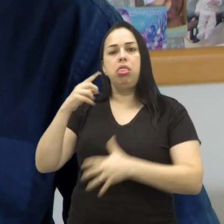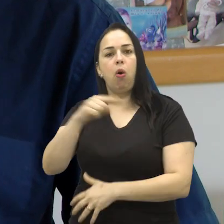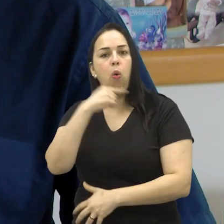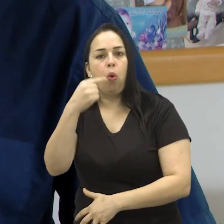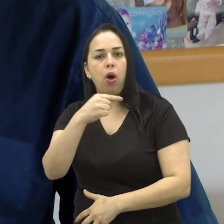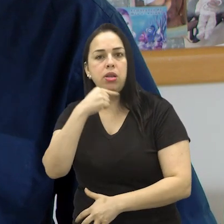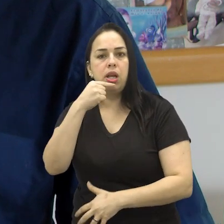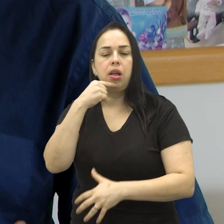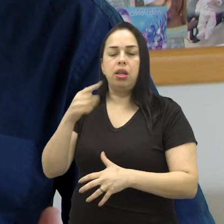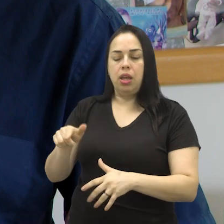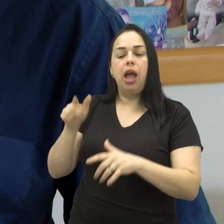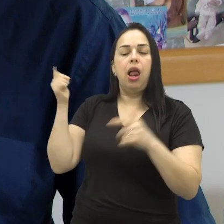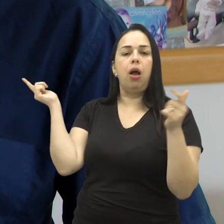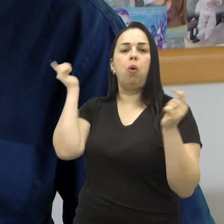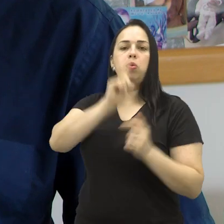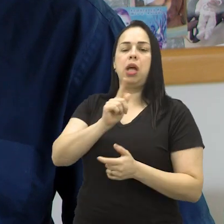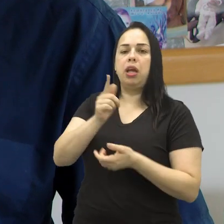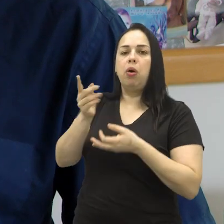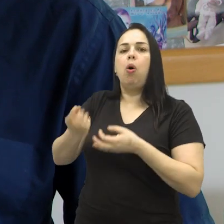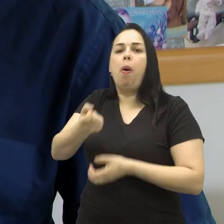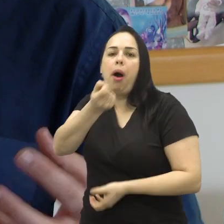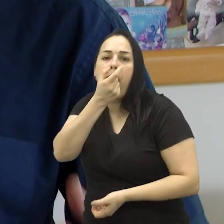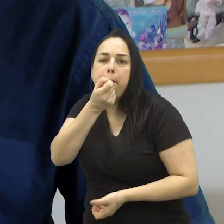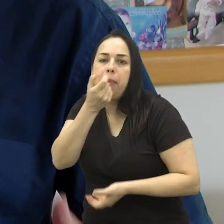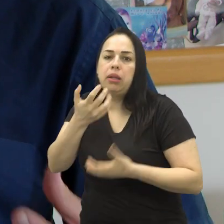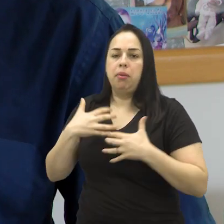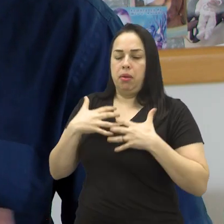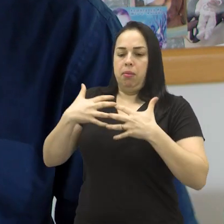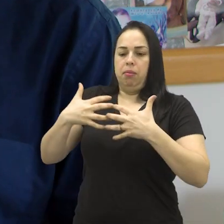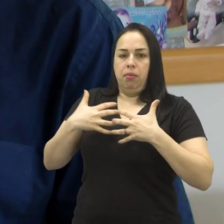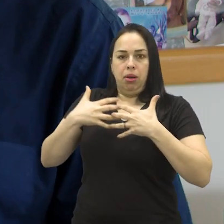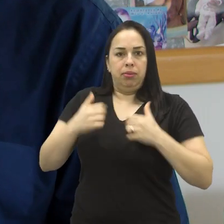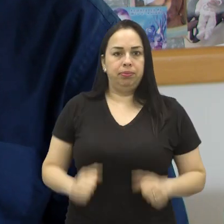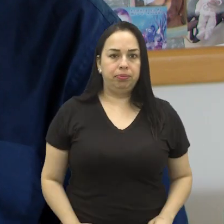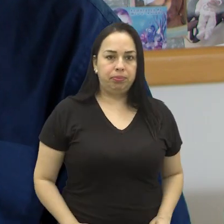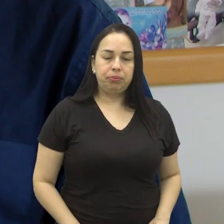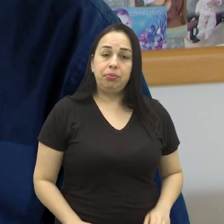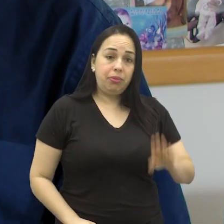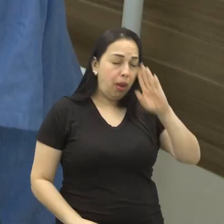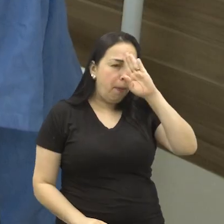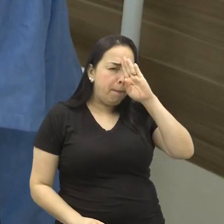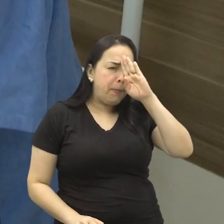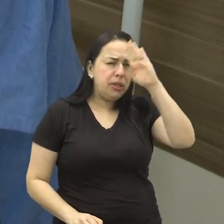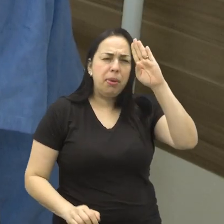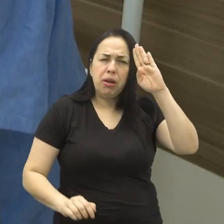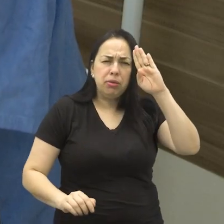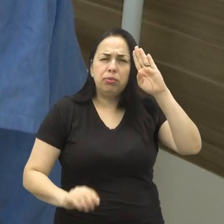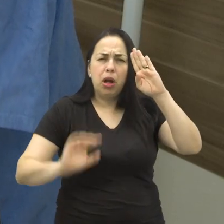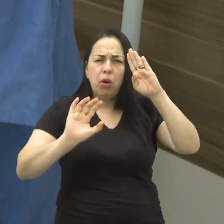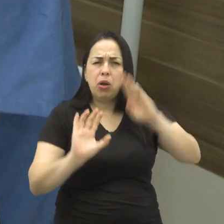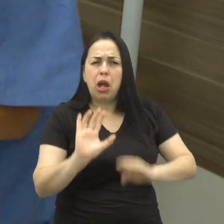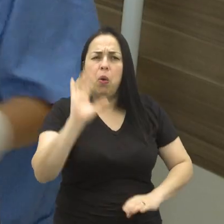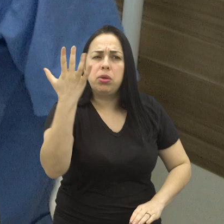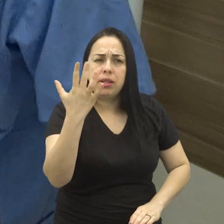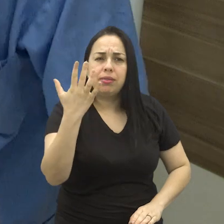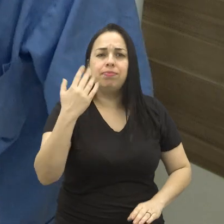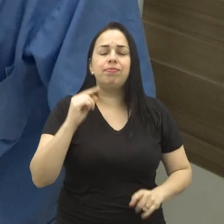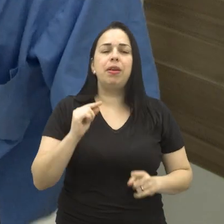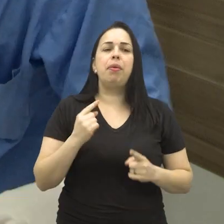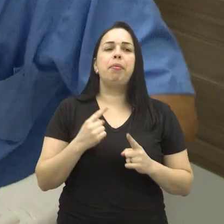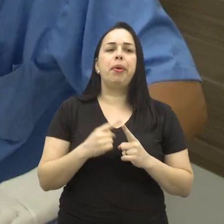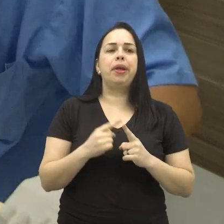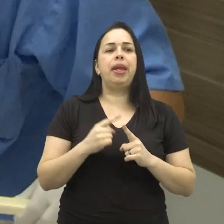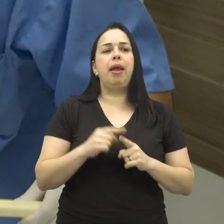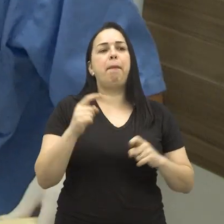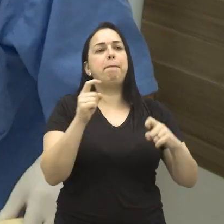foi produzida e que mantém os alvéolos abertos para poder ocorrer a troca de gases. Uma das principais causas da